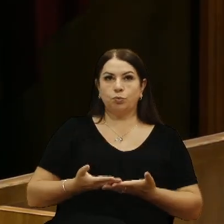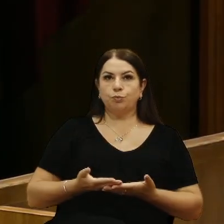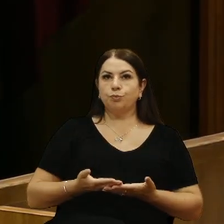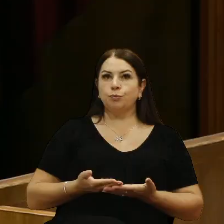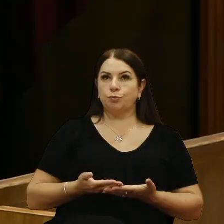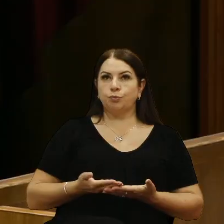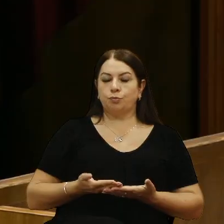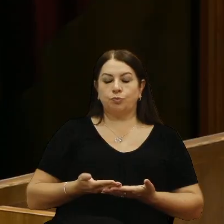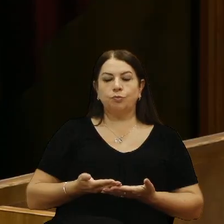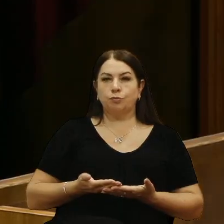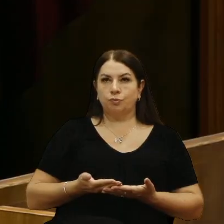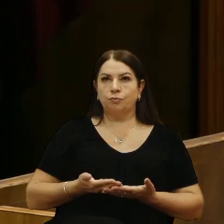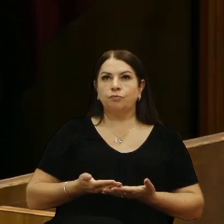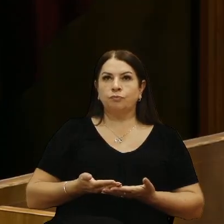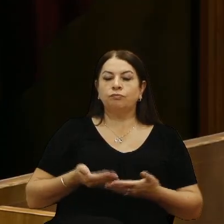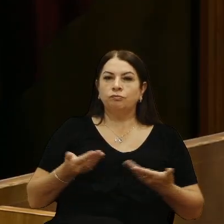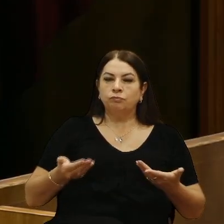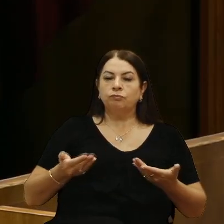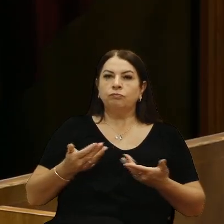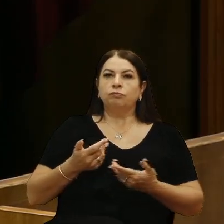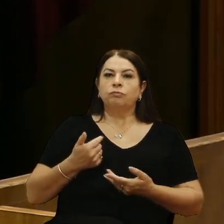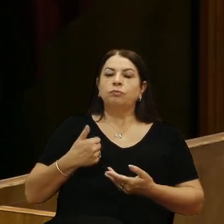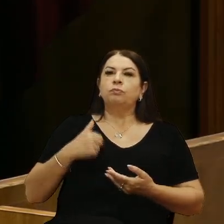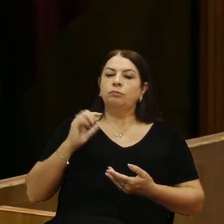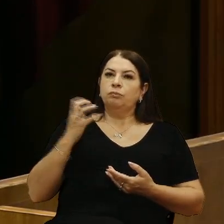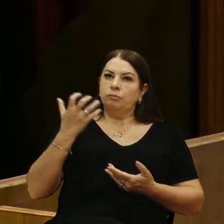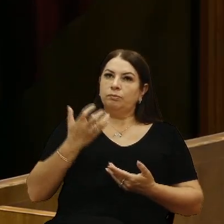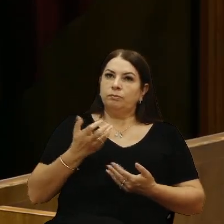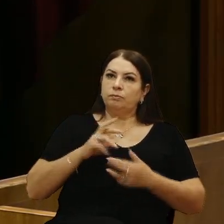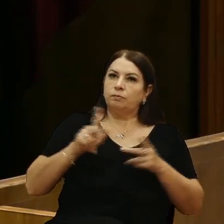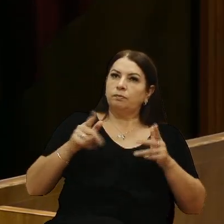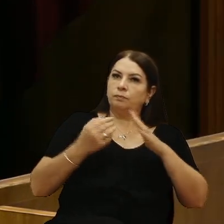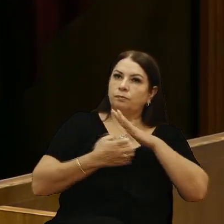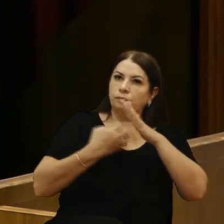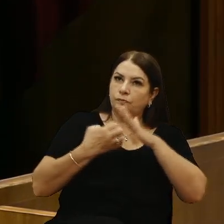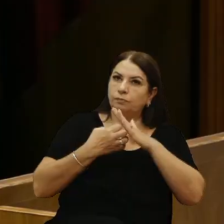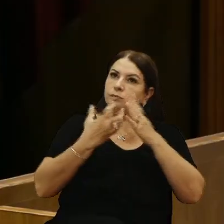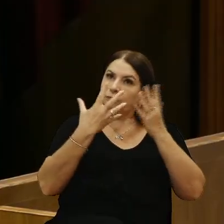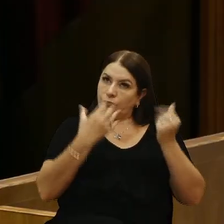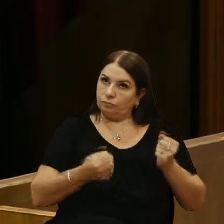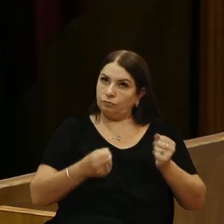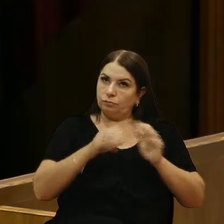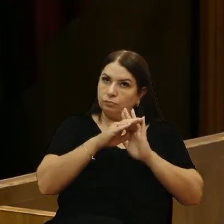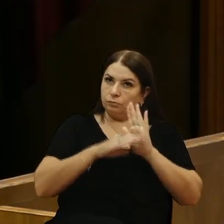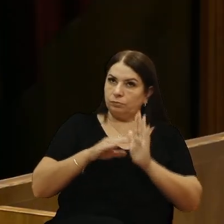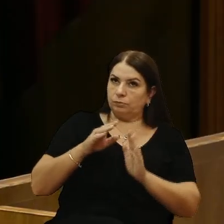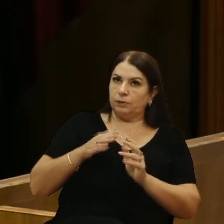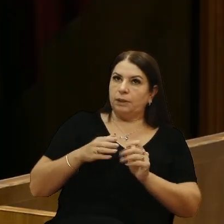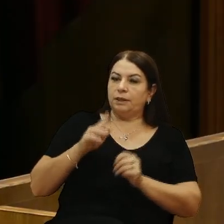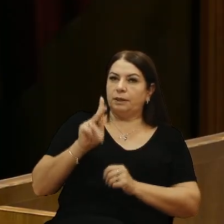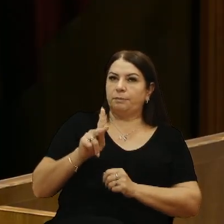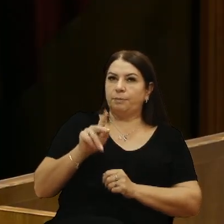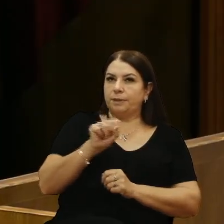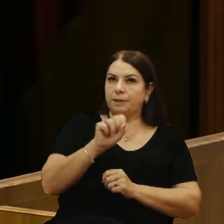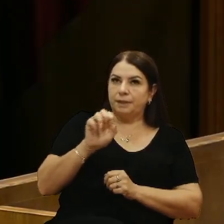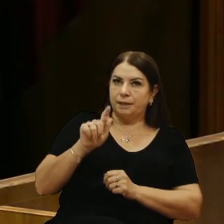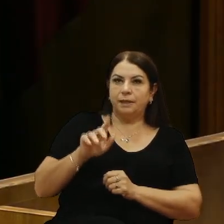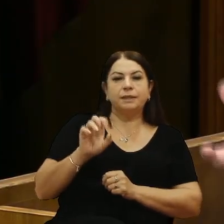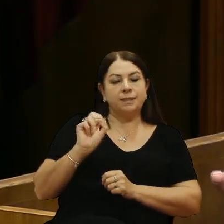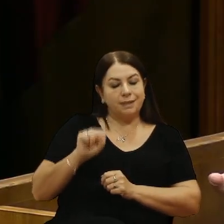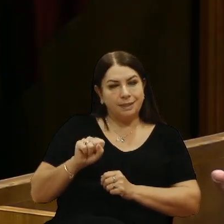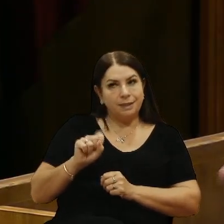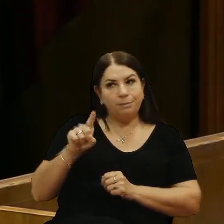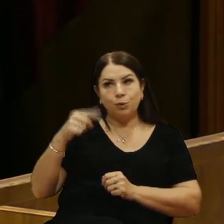injusto. Então, o que ocorria? Várias empresas aderiram ao programa, ao PSEG? Sim, aderiram. Mas